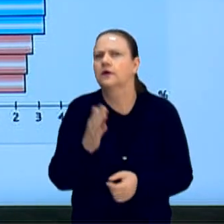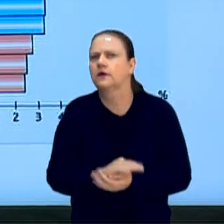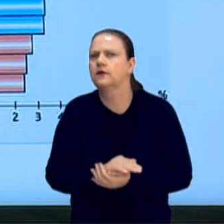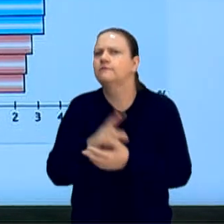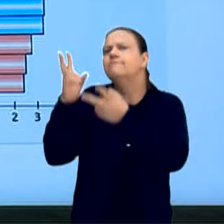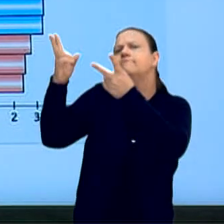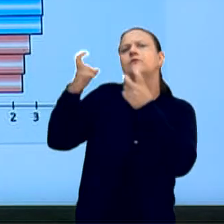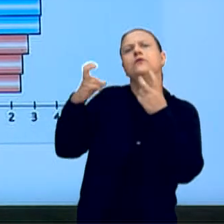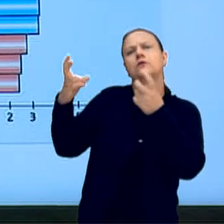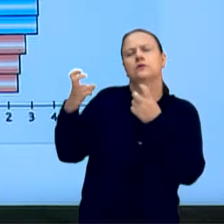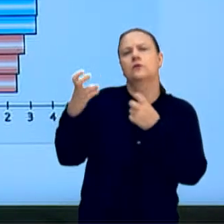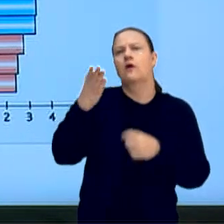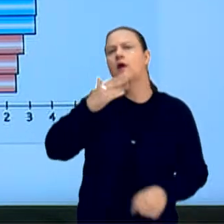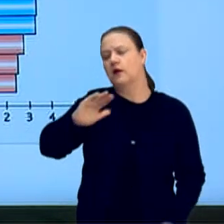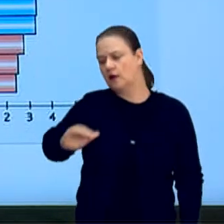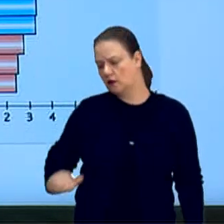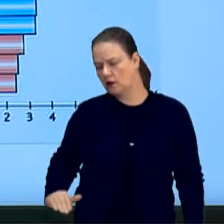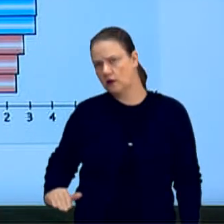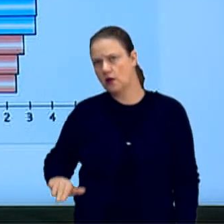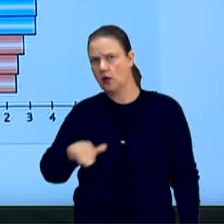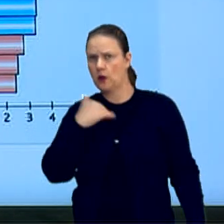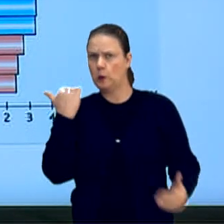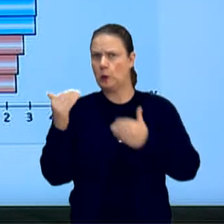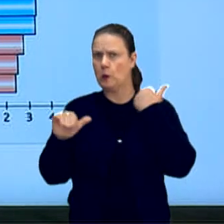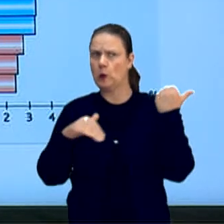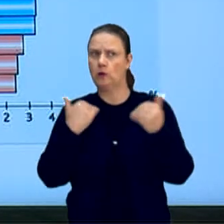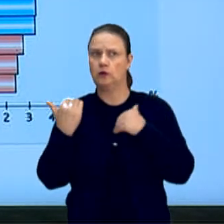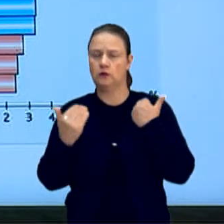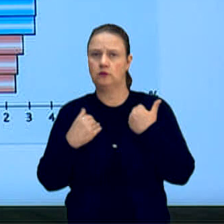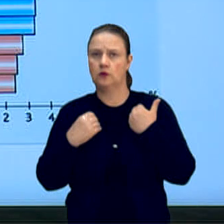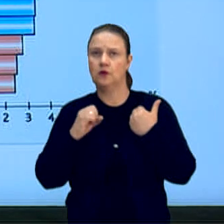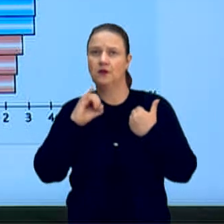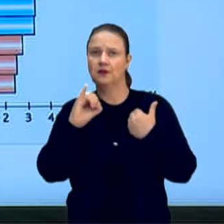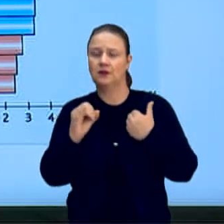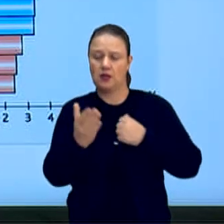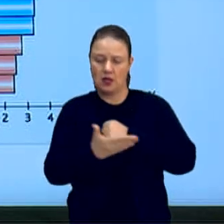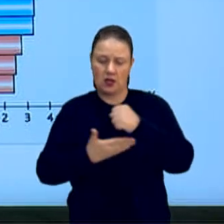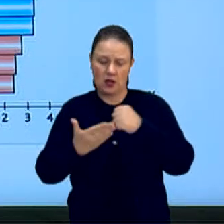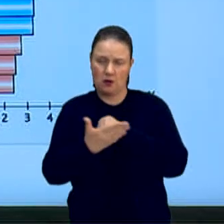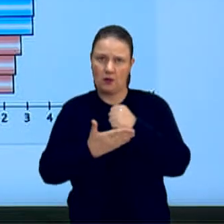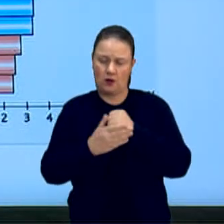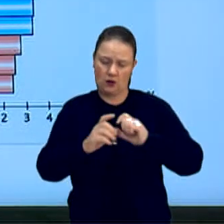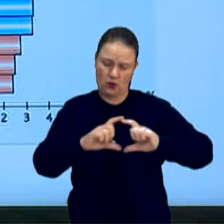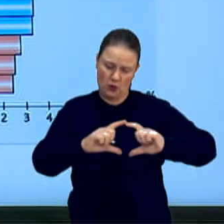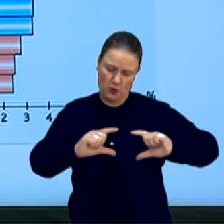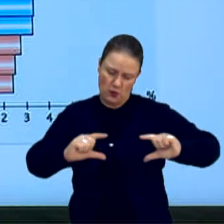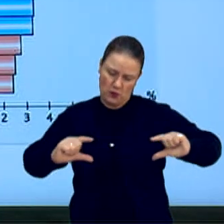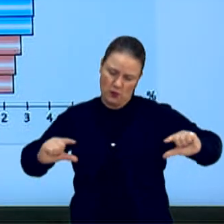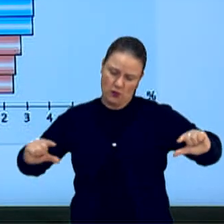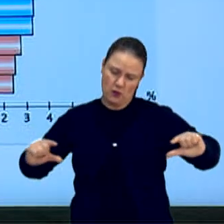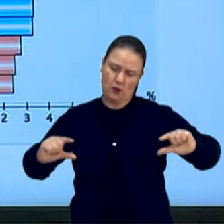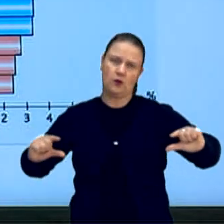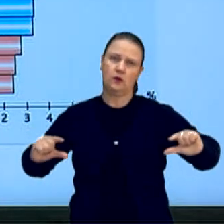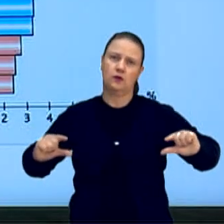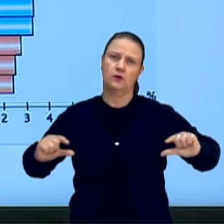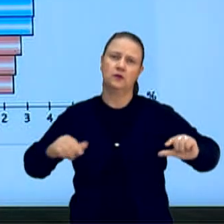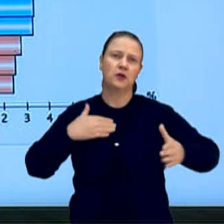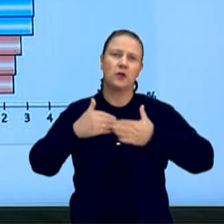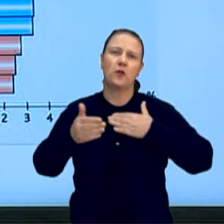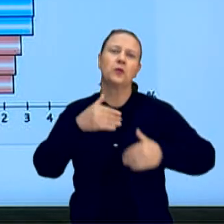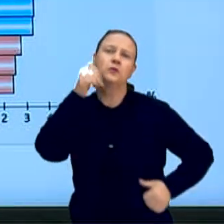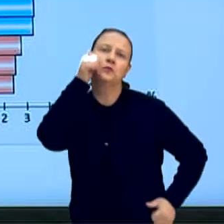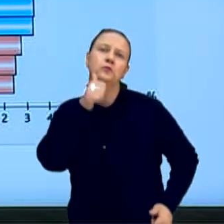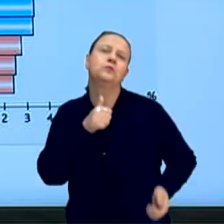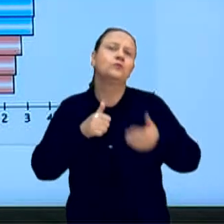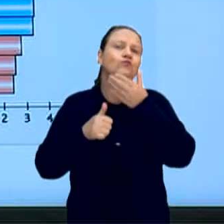está acontecendo? Crianças estão morrendo. Se a base é larga e está diminuindo, é porque as crianças, tanto masculino como feminino,